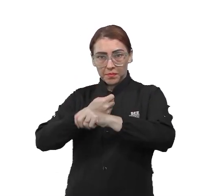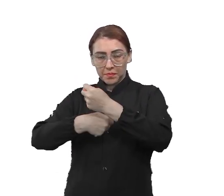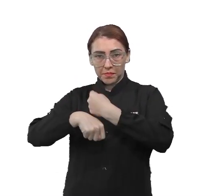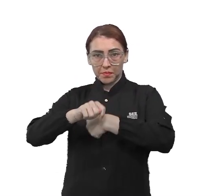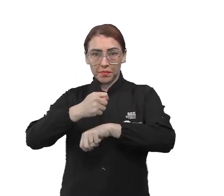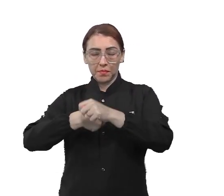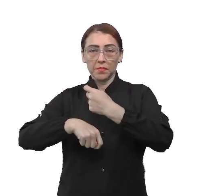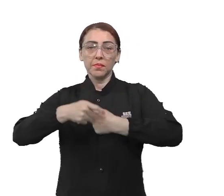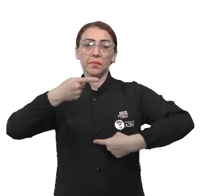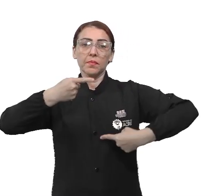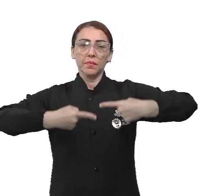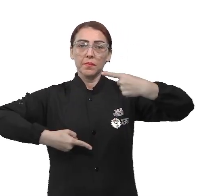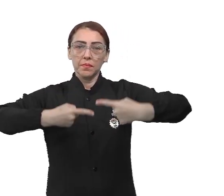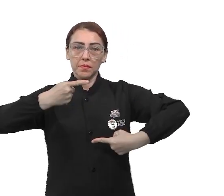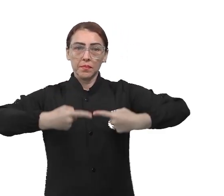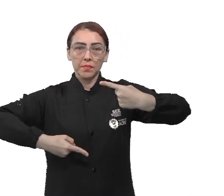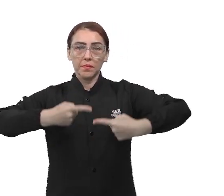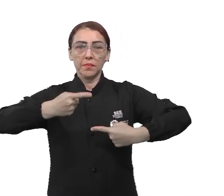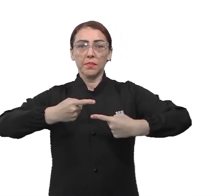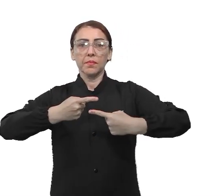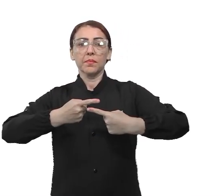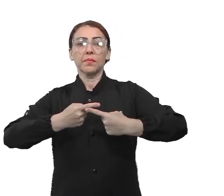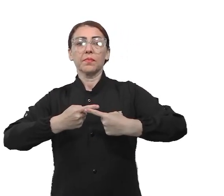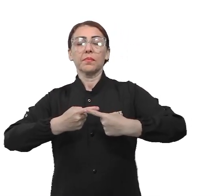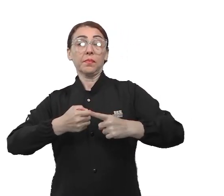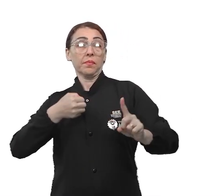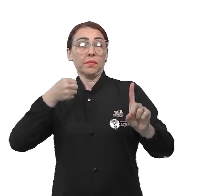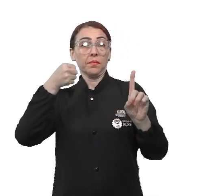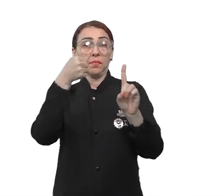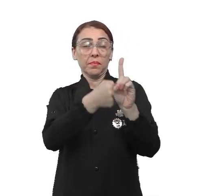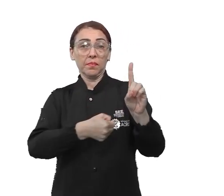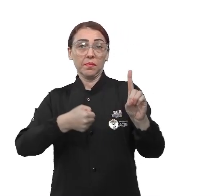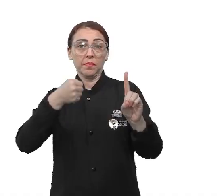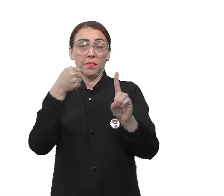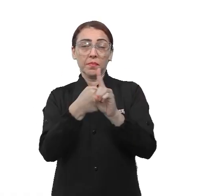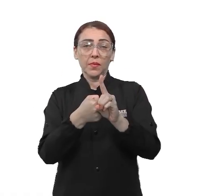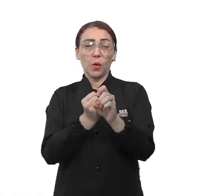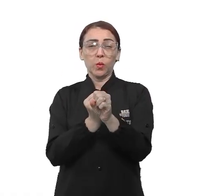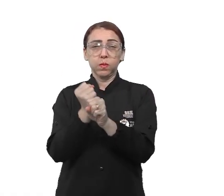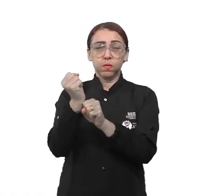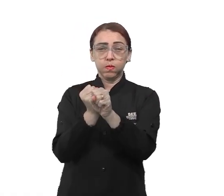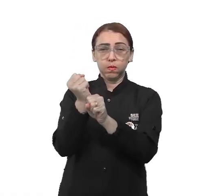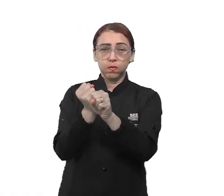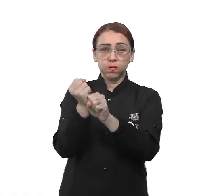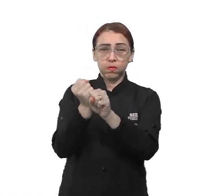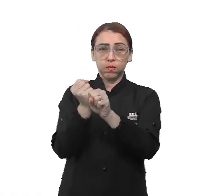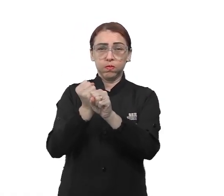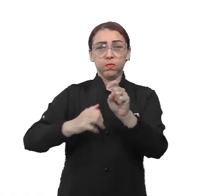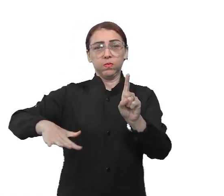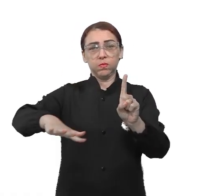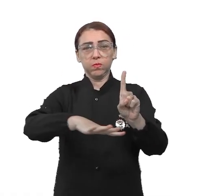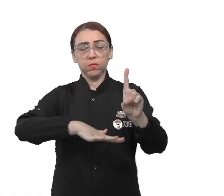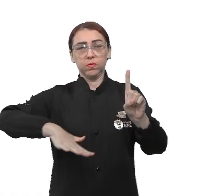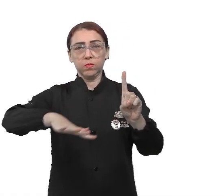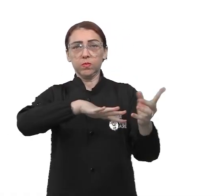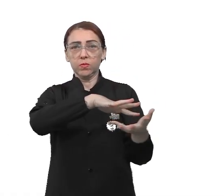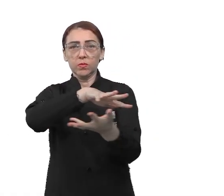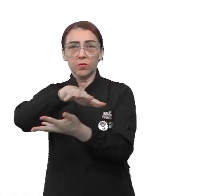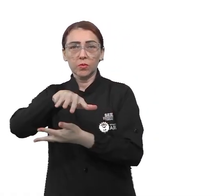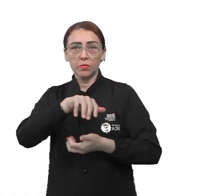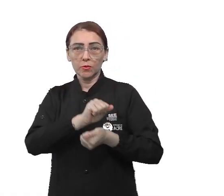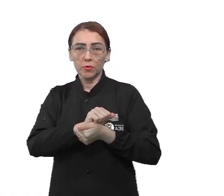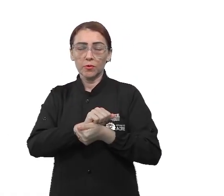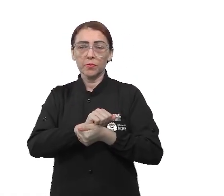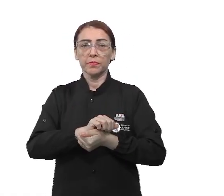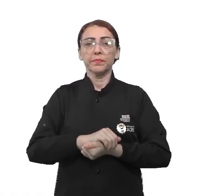suas origens econômicas e políticas e seu impacto duradouro nas sociedades ao redor